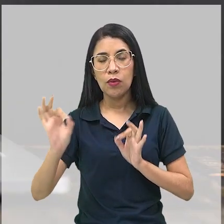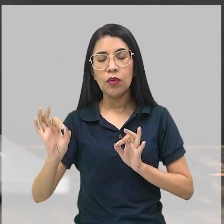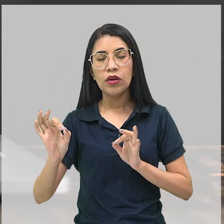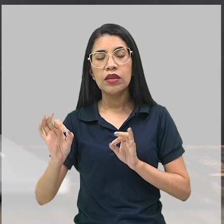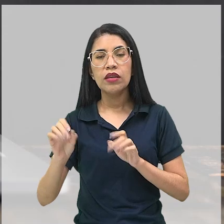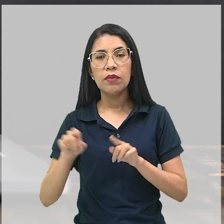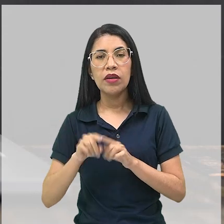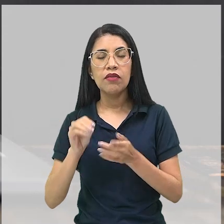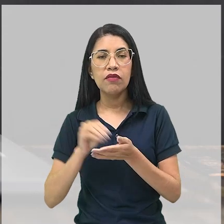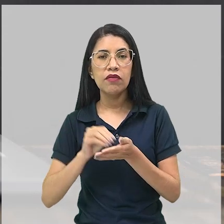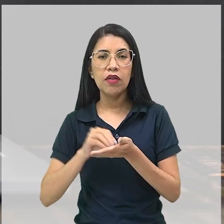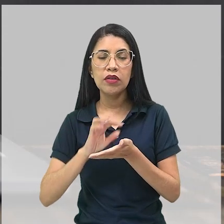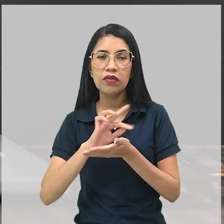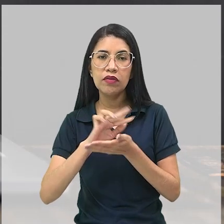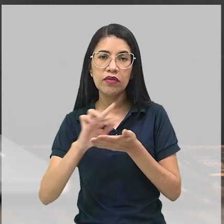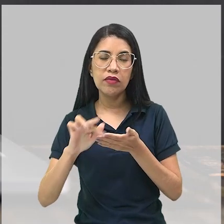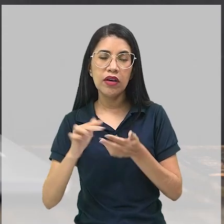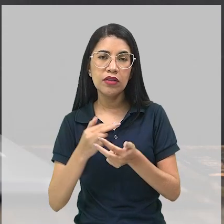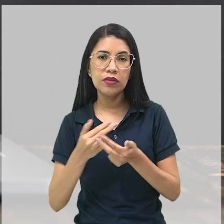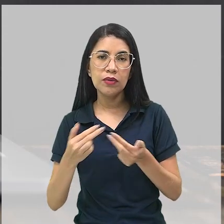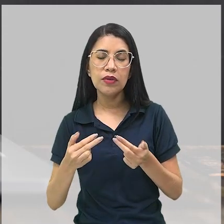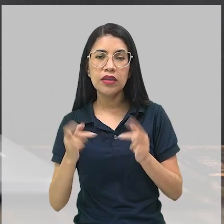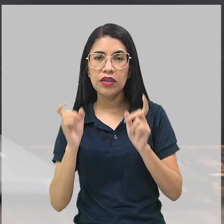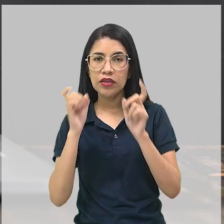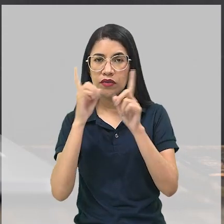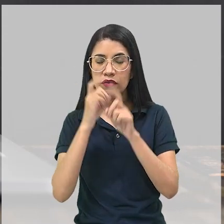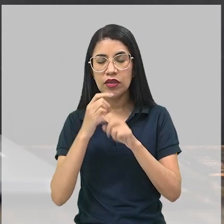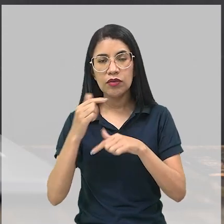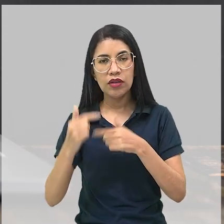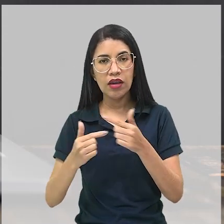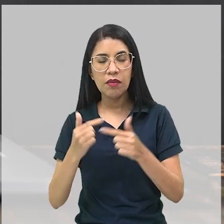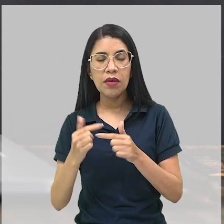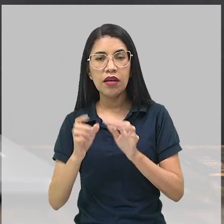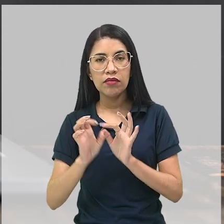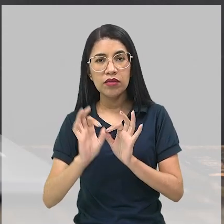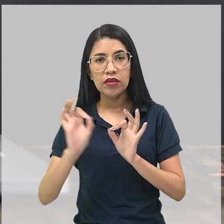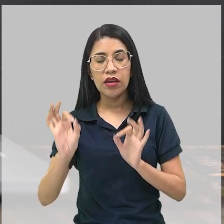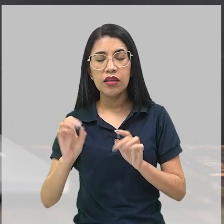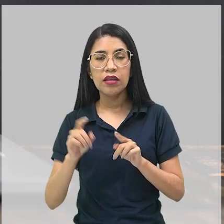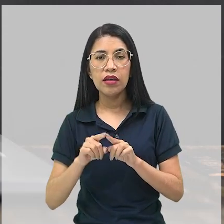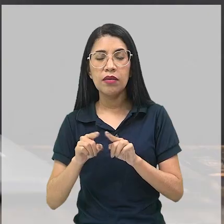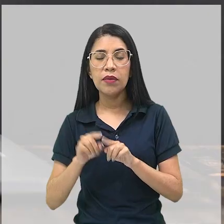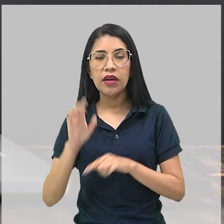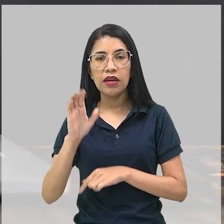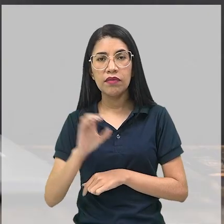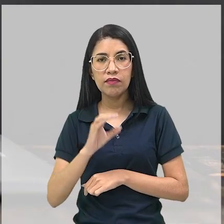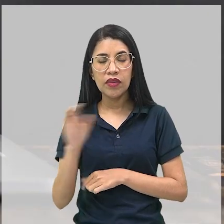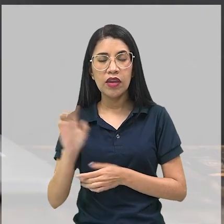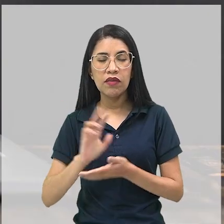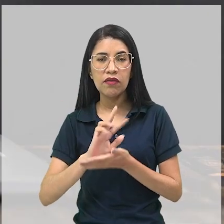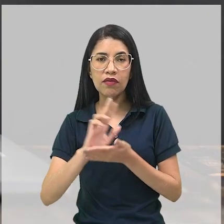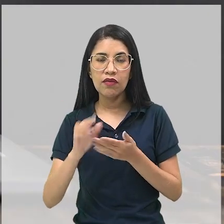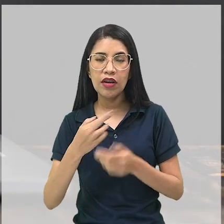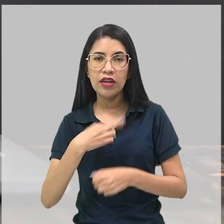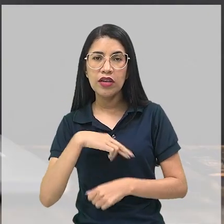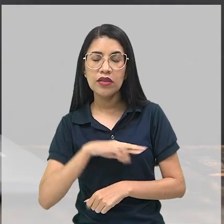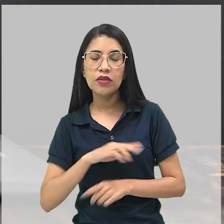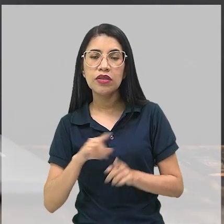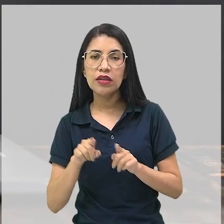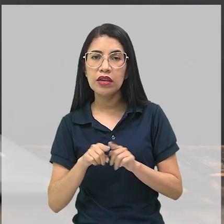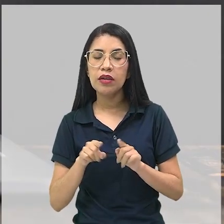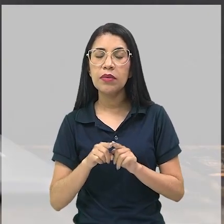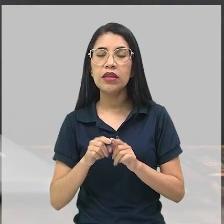escassez de vocações dificulta o trabalho pastoral. A Igreja Católica e outras denominações cristãs têm